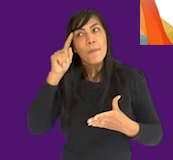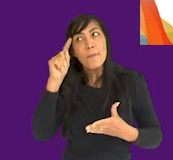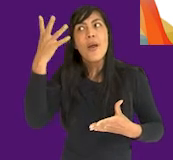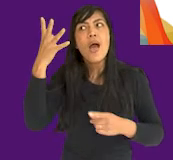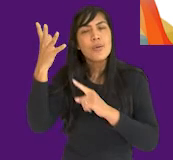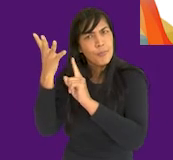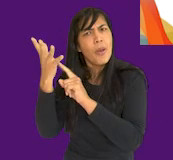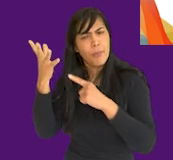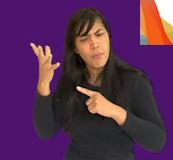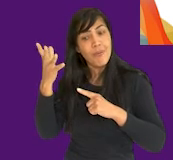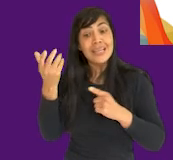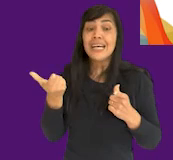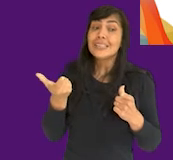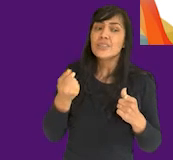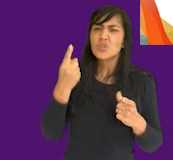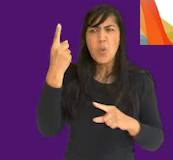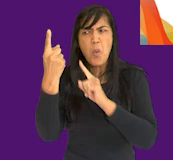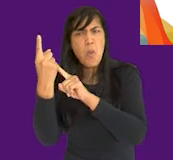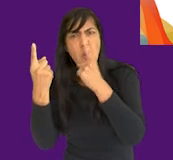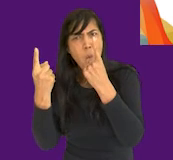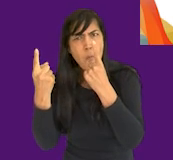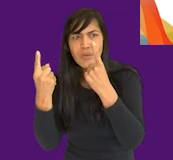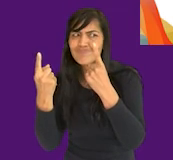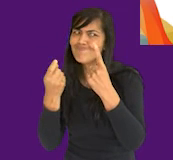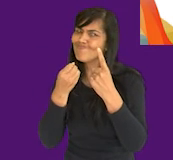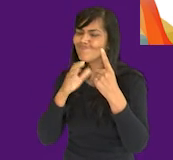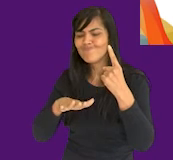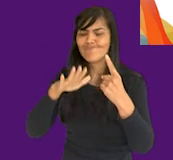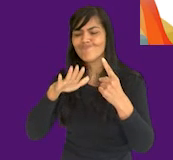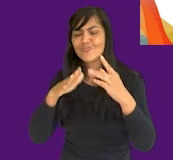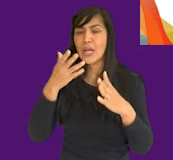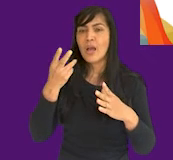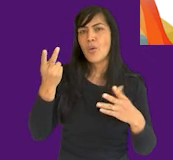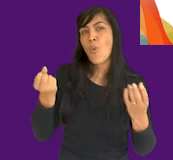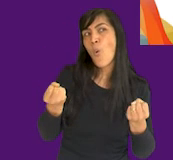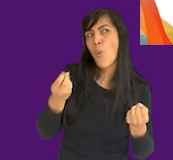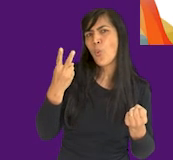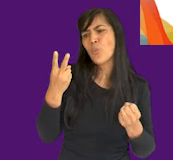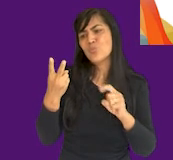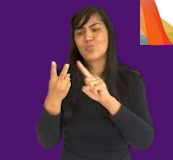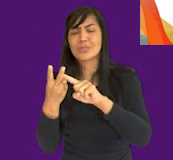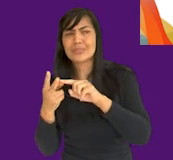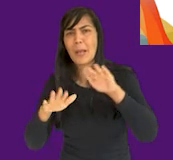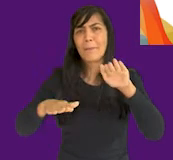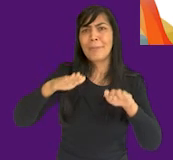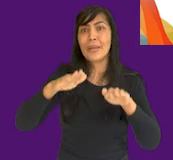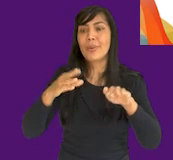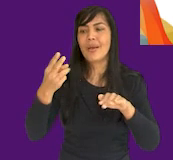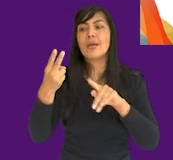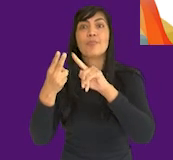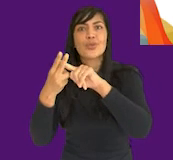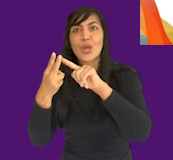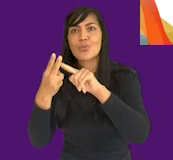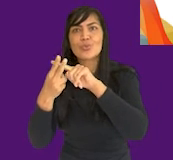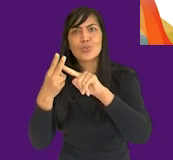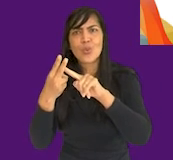dessas soluções que foram fornecidas Talvez uma delas não foi boa talvez outra não foi